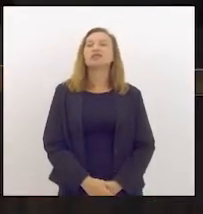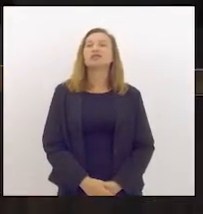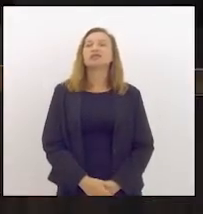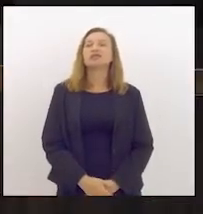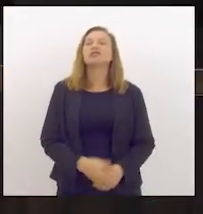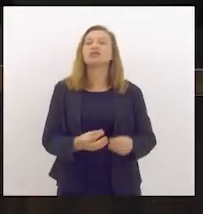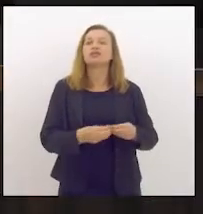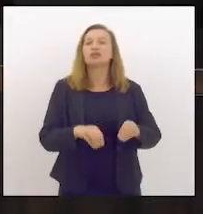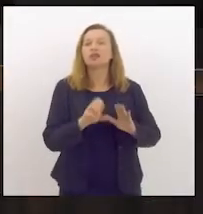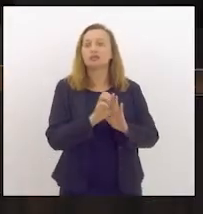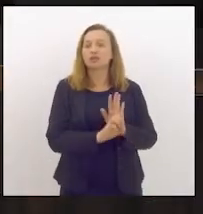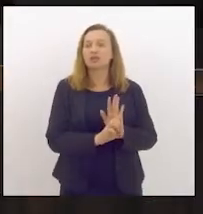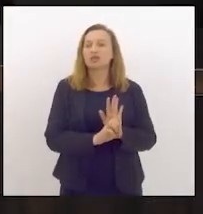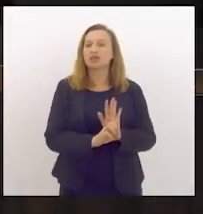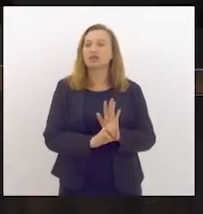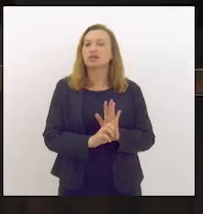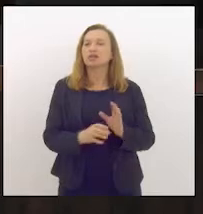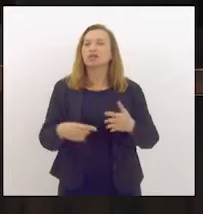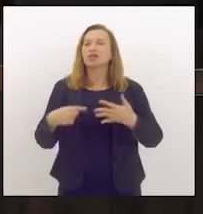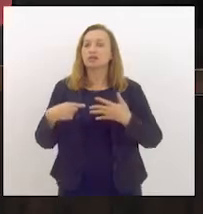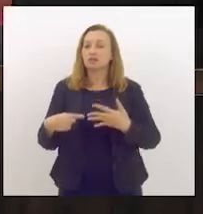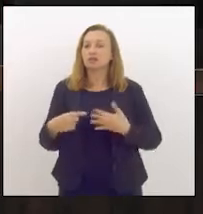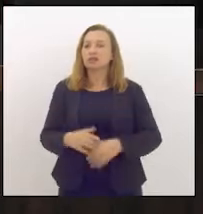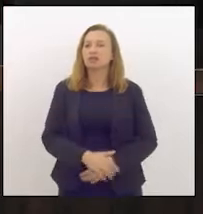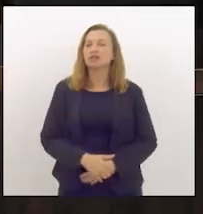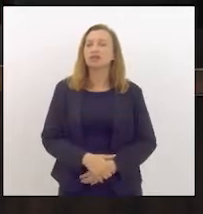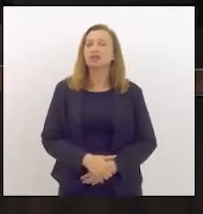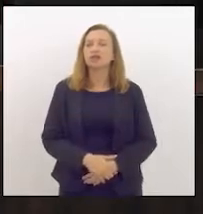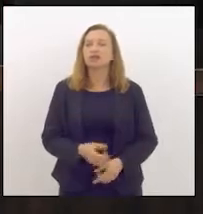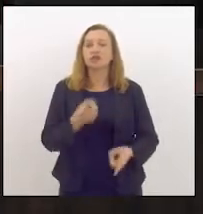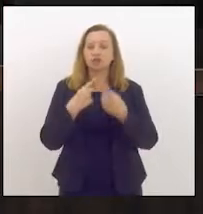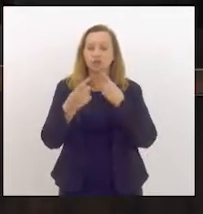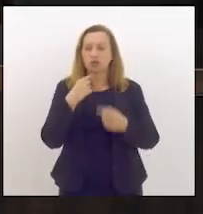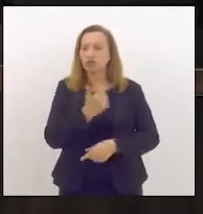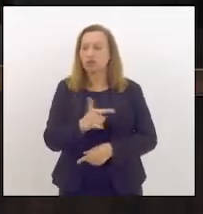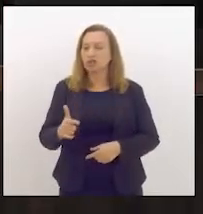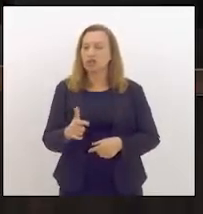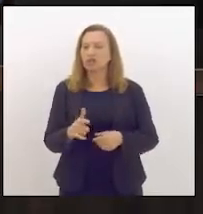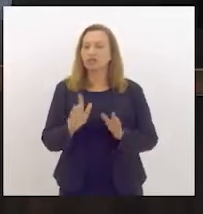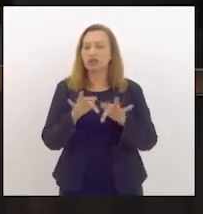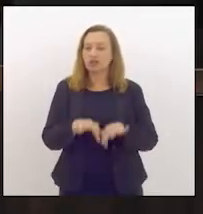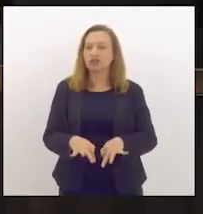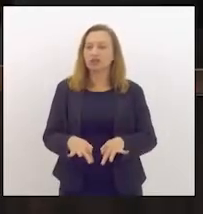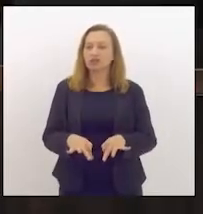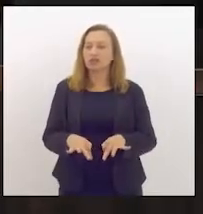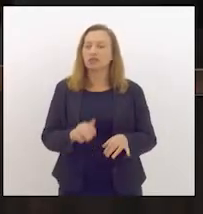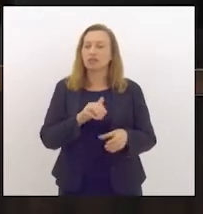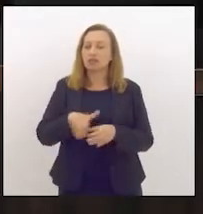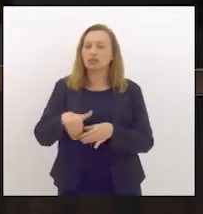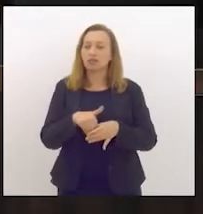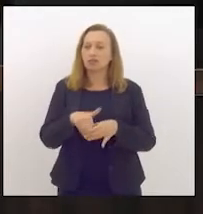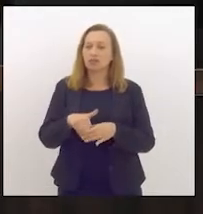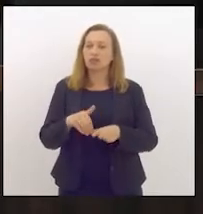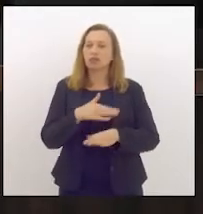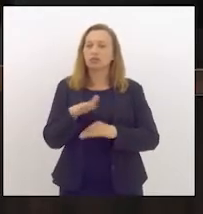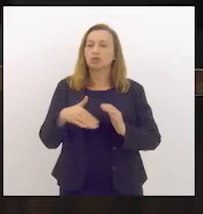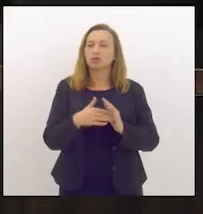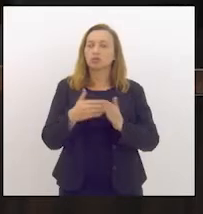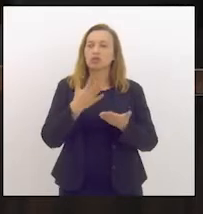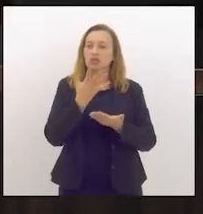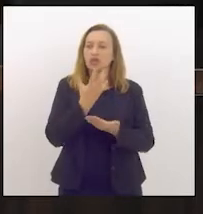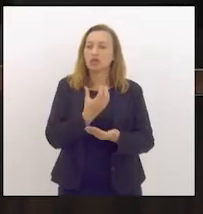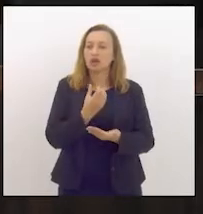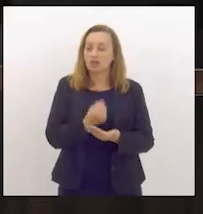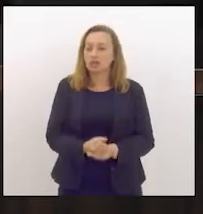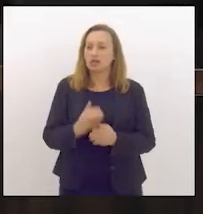prejudicada a emenda da bancada do pessoal em excursão na vida inteira discute-se a discussão em votação se os que aprovam